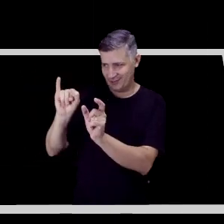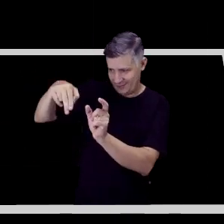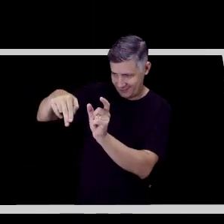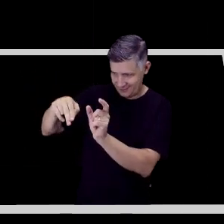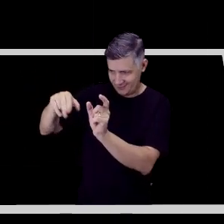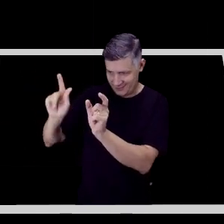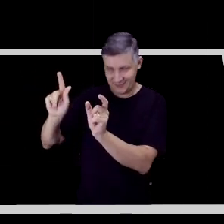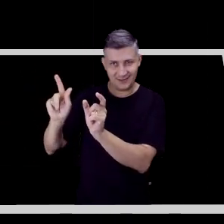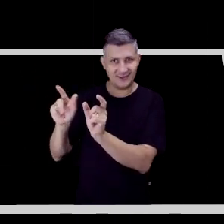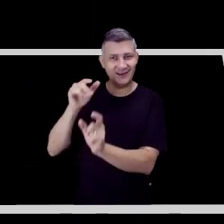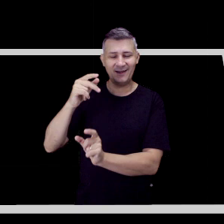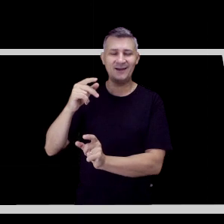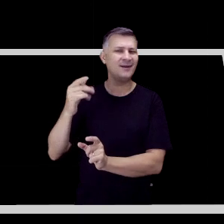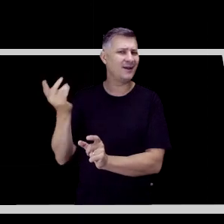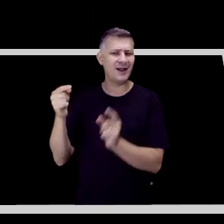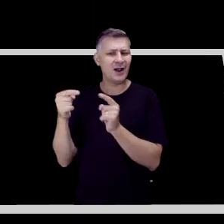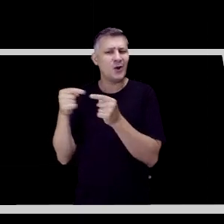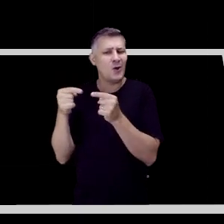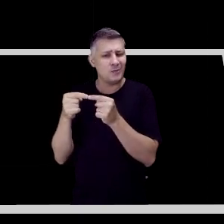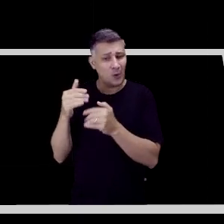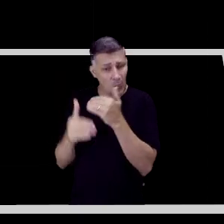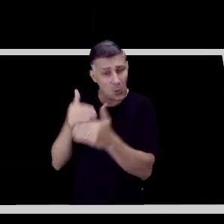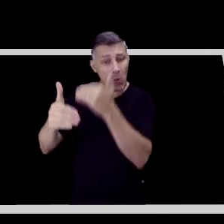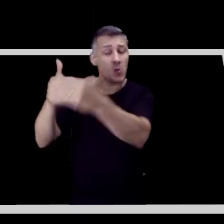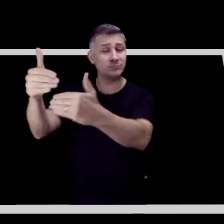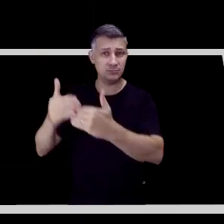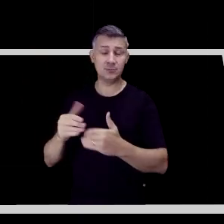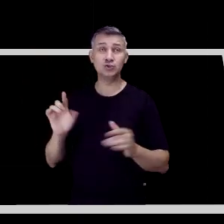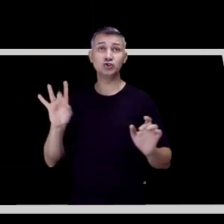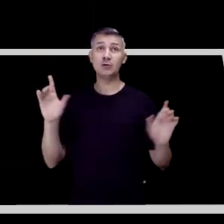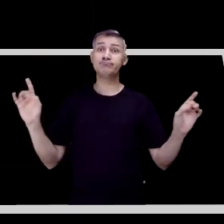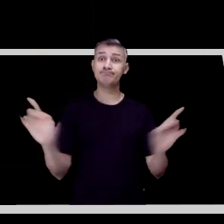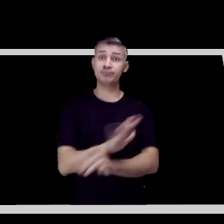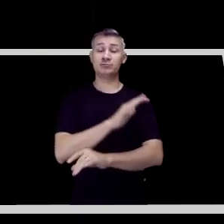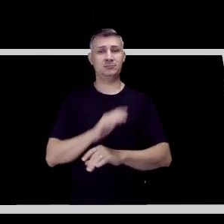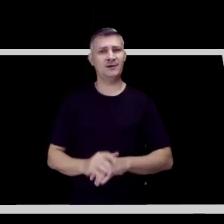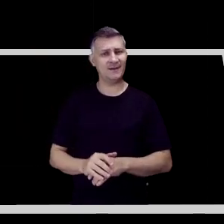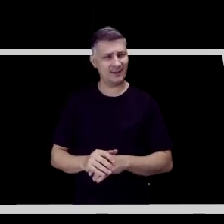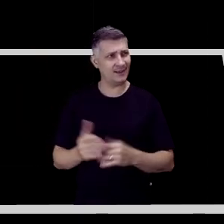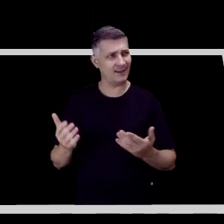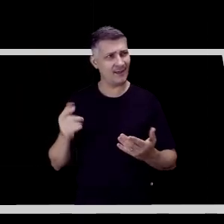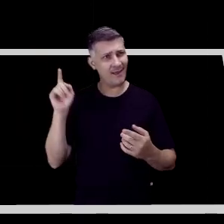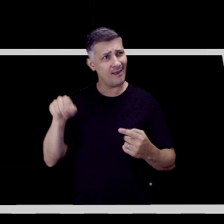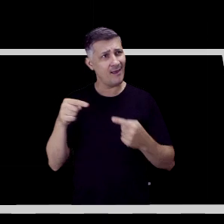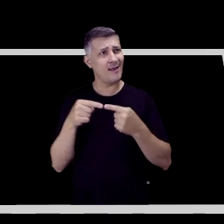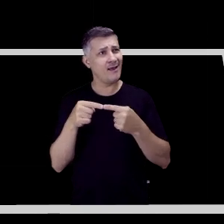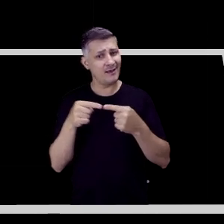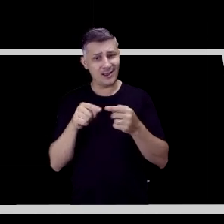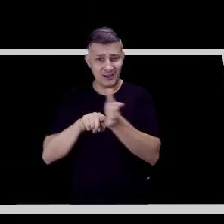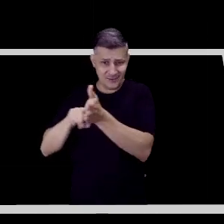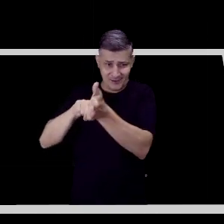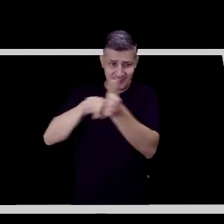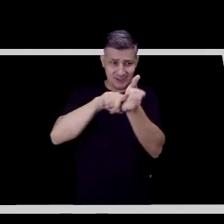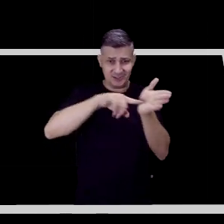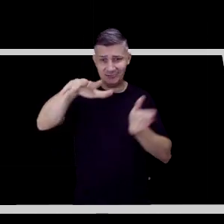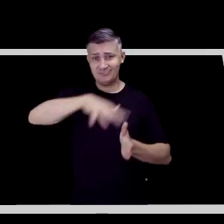o ing, para implicar uma certa continuidade desse processo, que não é uma coisa estanque, e que sim é parte de